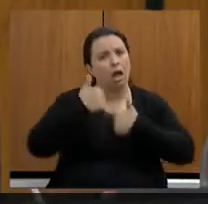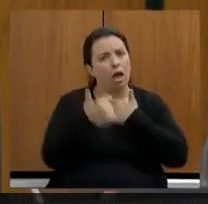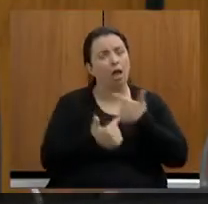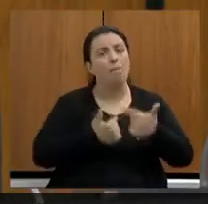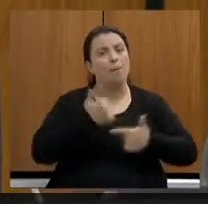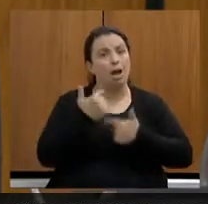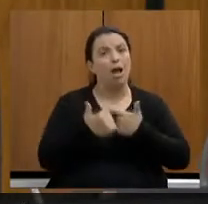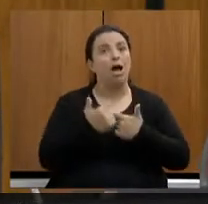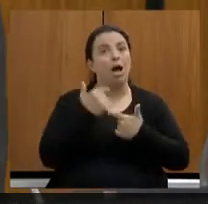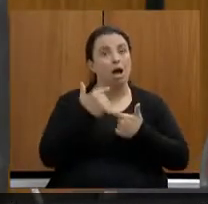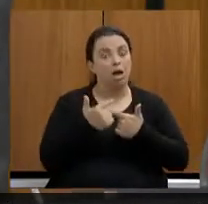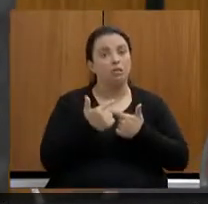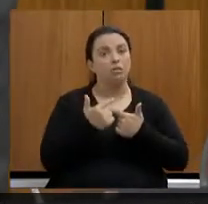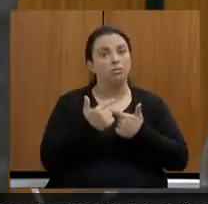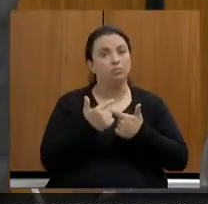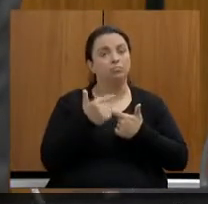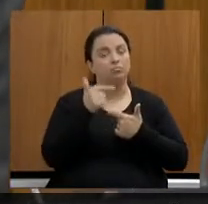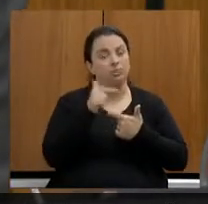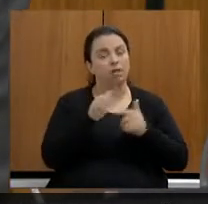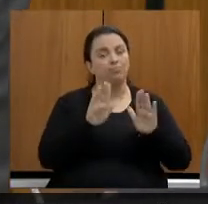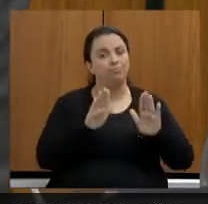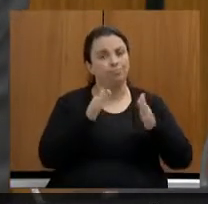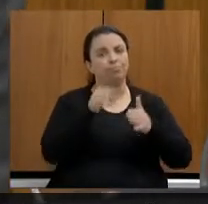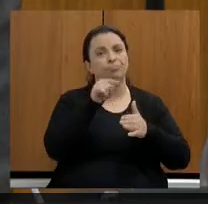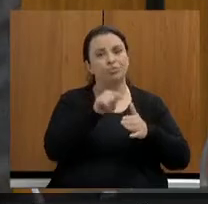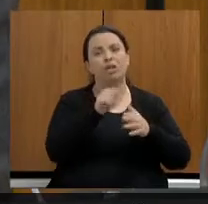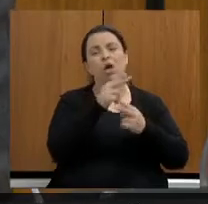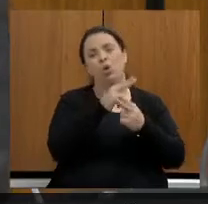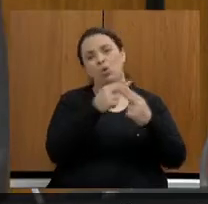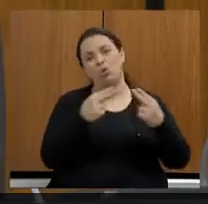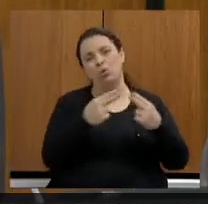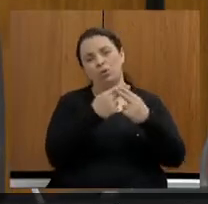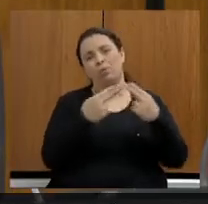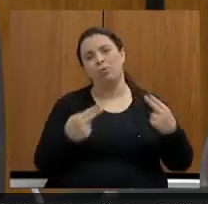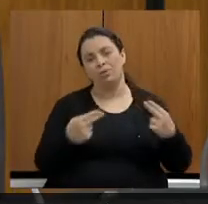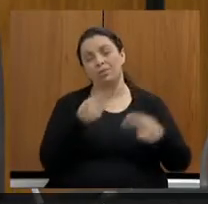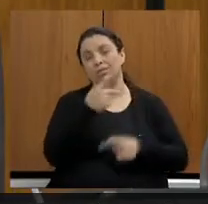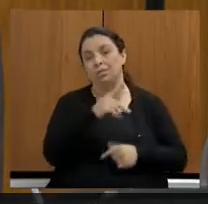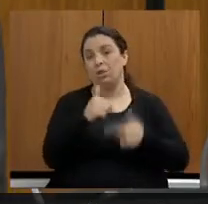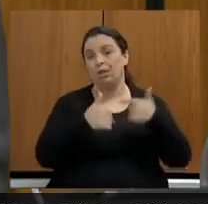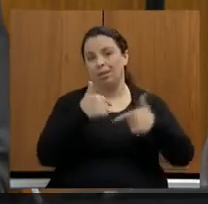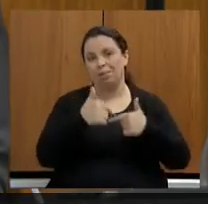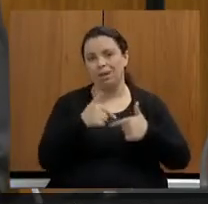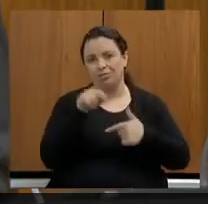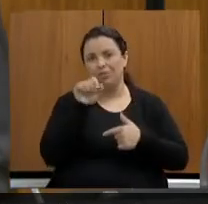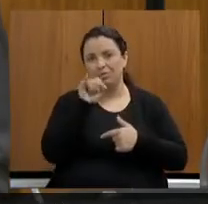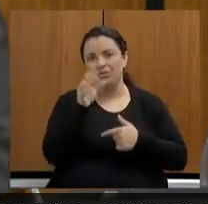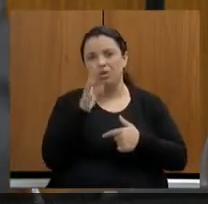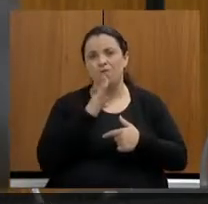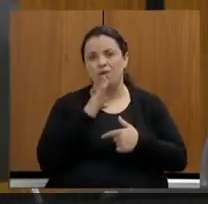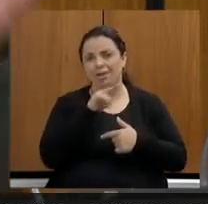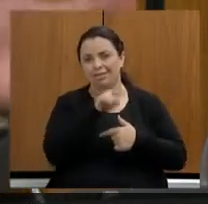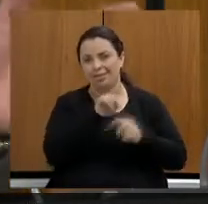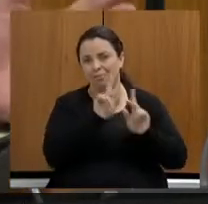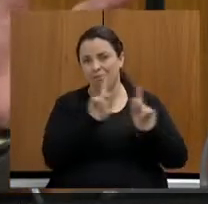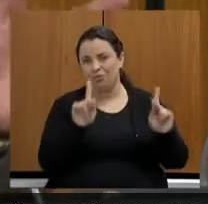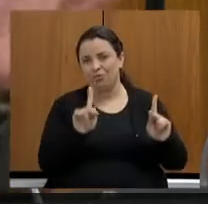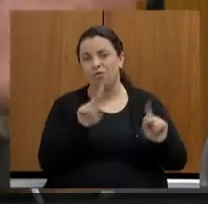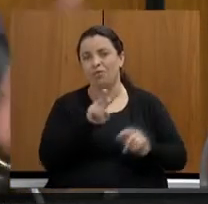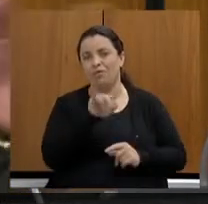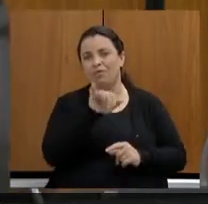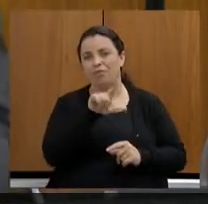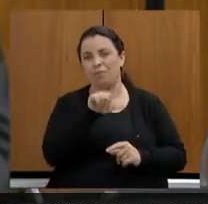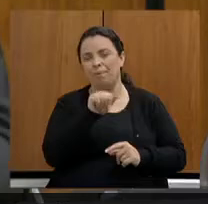a unimontes pelo trabalho que vem fazendo que conhece do professor Gilmar que assistir os seus homérico